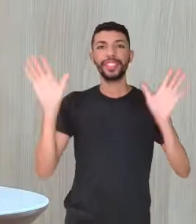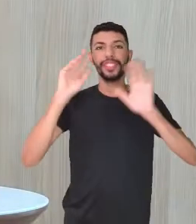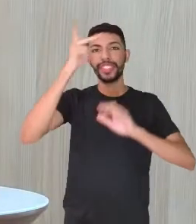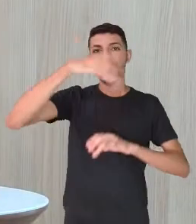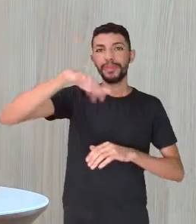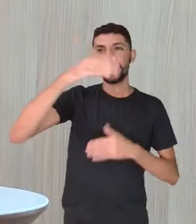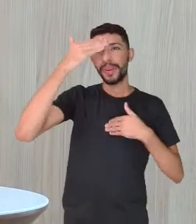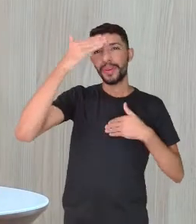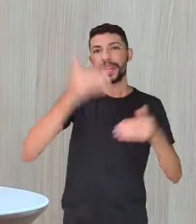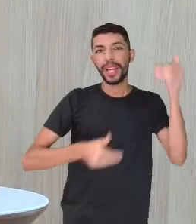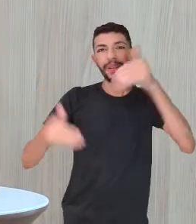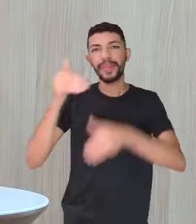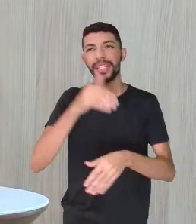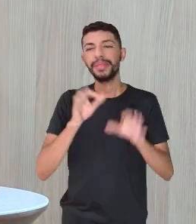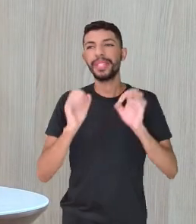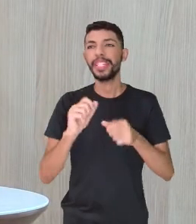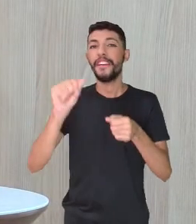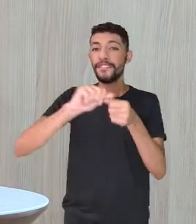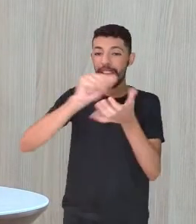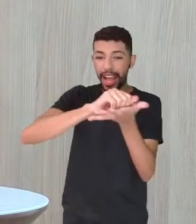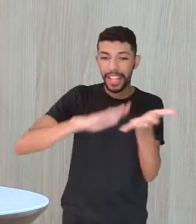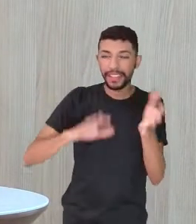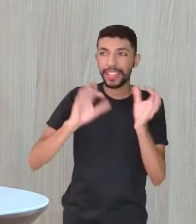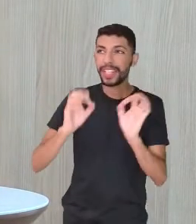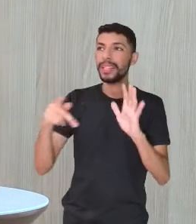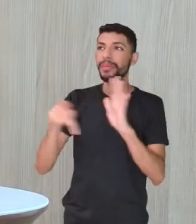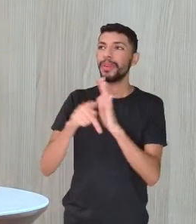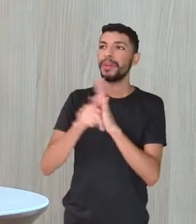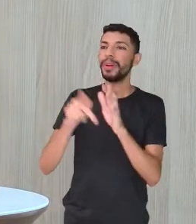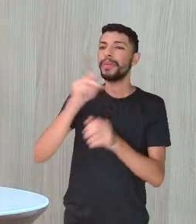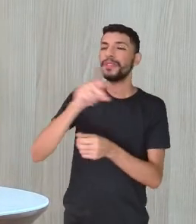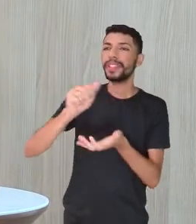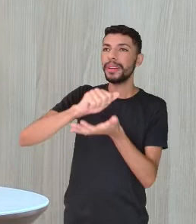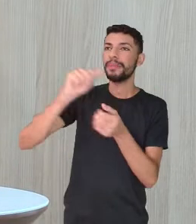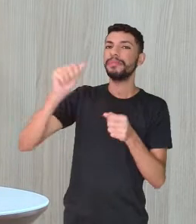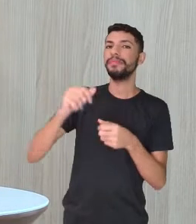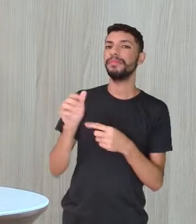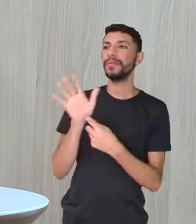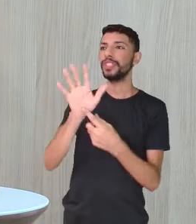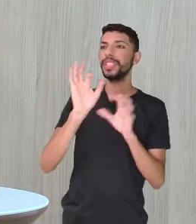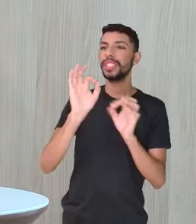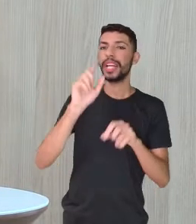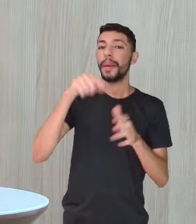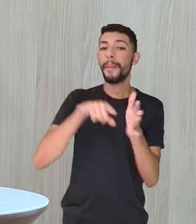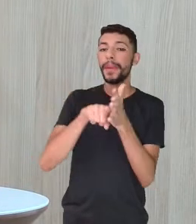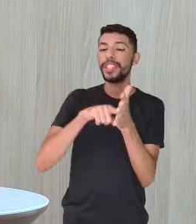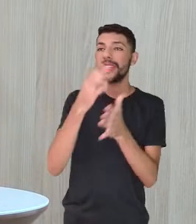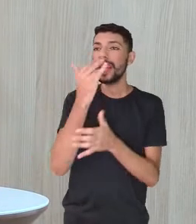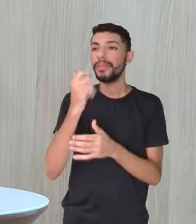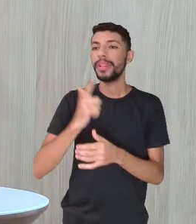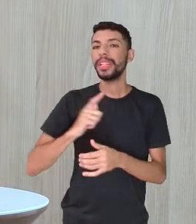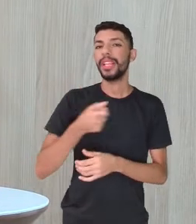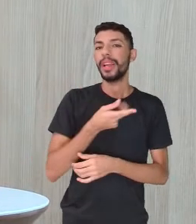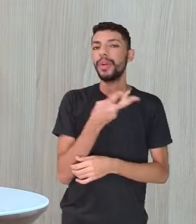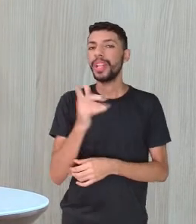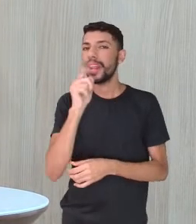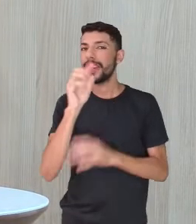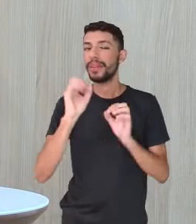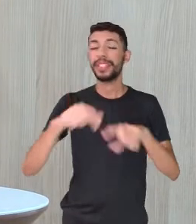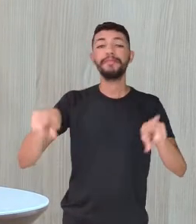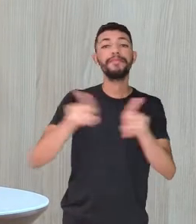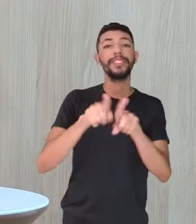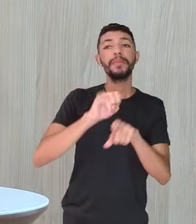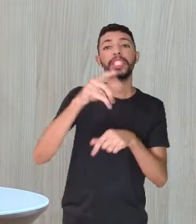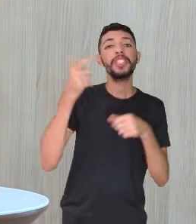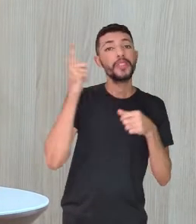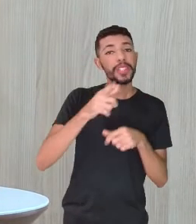Obrigada, viu, pela participação. Façam a atividade que a professora passou, é pesquisar os alimentos, viu, que contêm quantidade de água, tá certo? E quem puder,